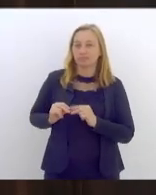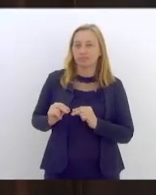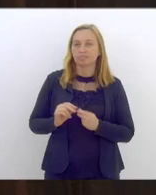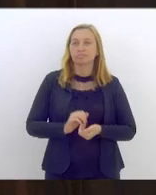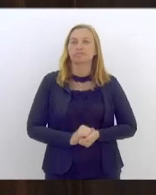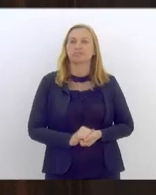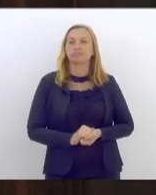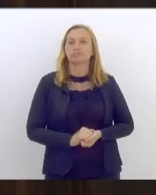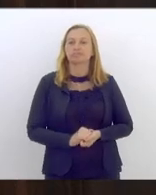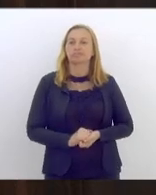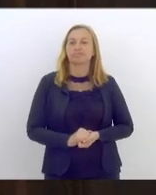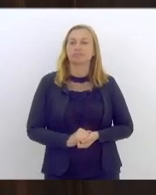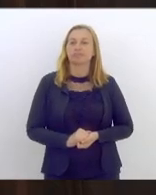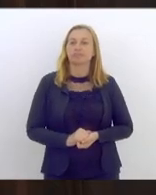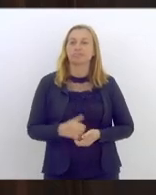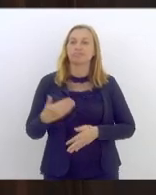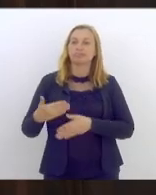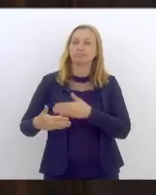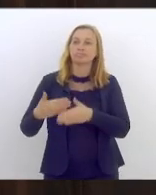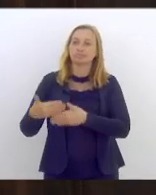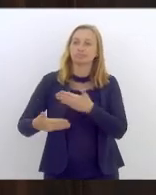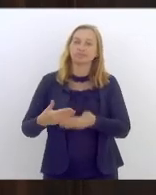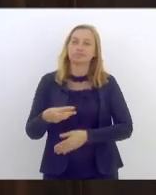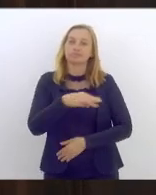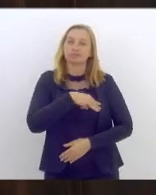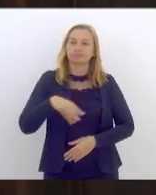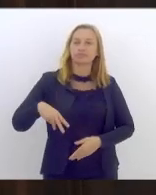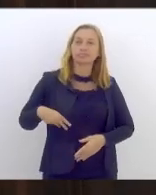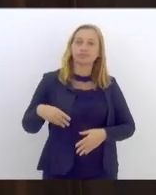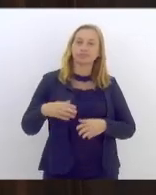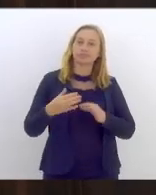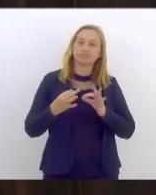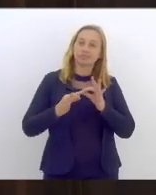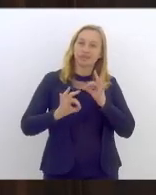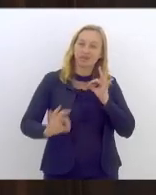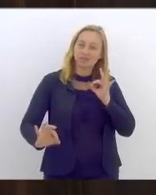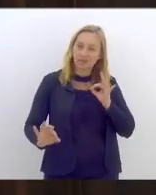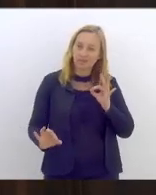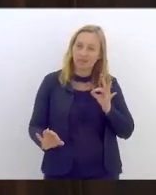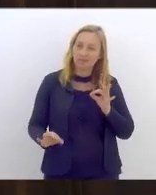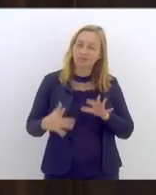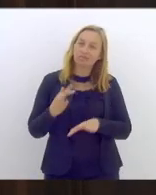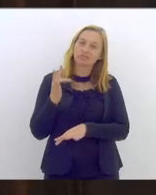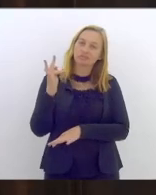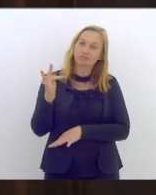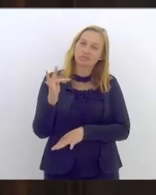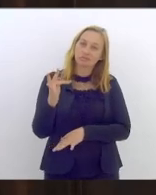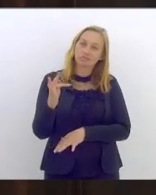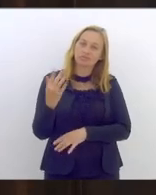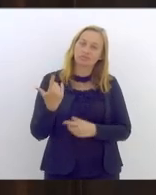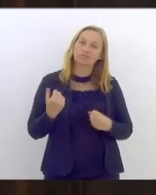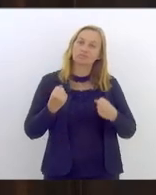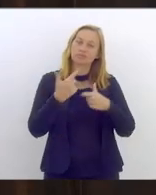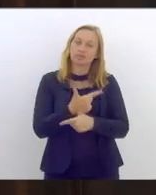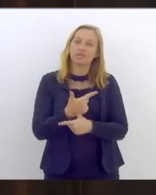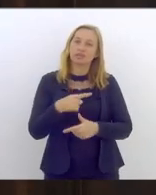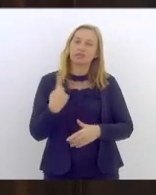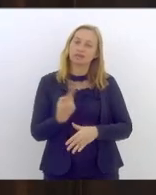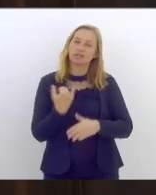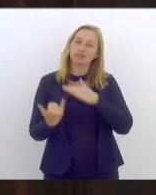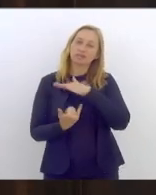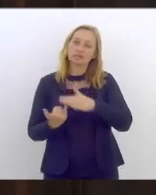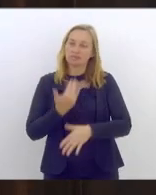e e a sua trajetória no Ministério Público ainda vai ser muito longa e frutífera para sorte da nossa instituição